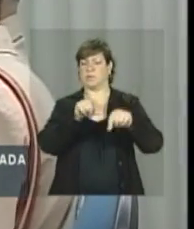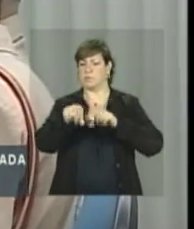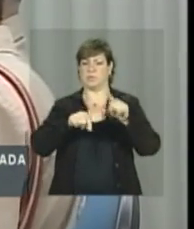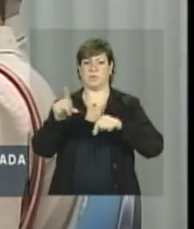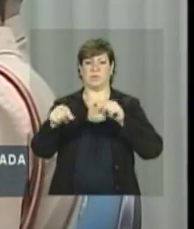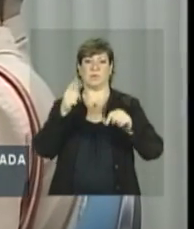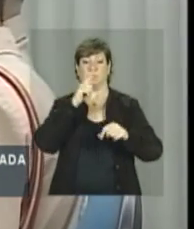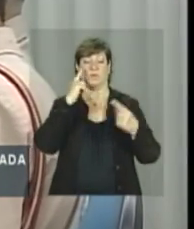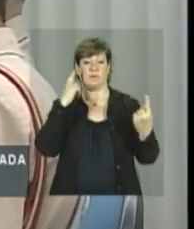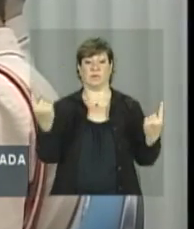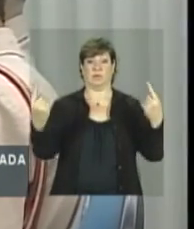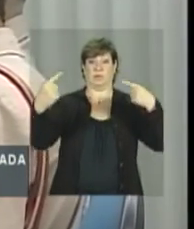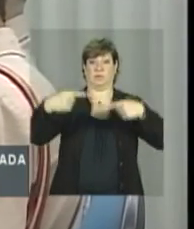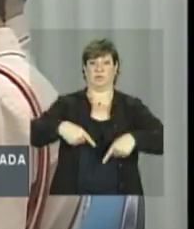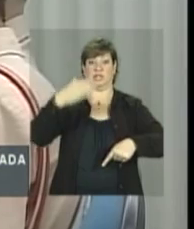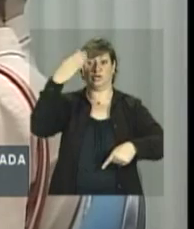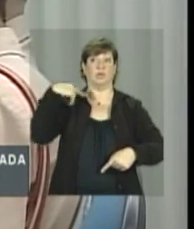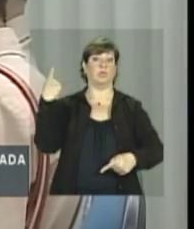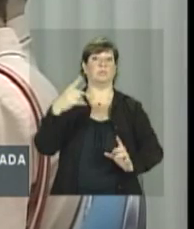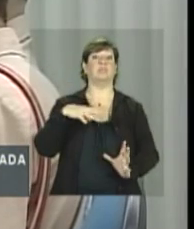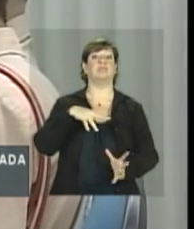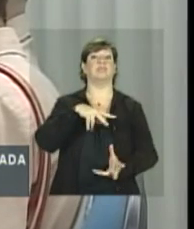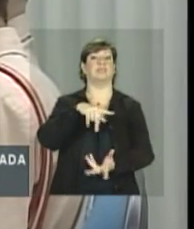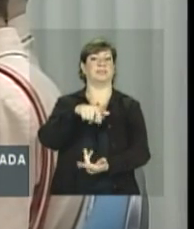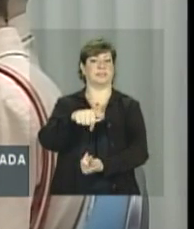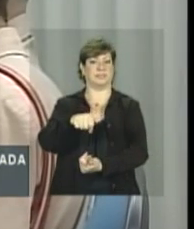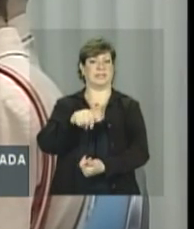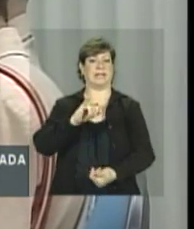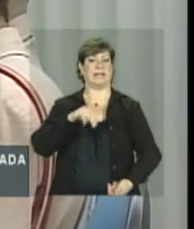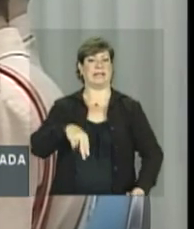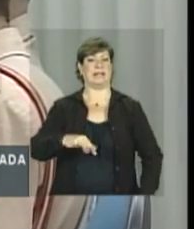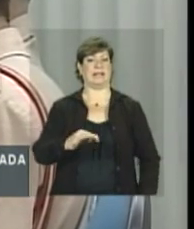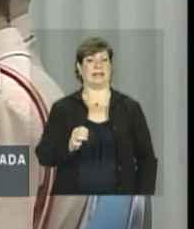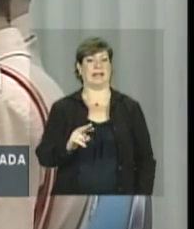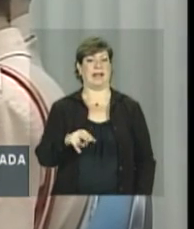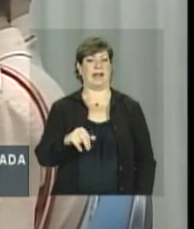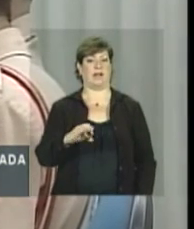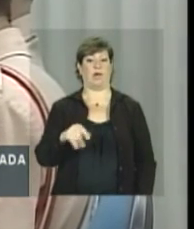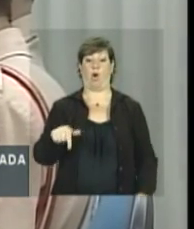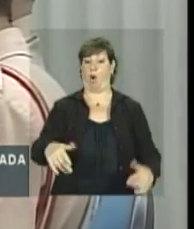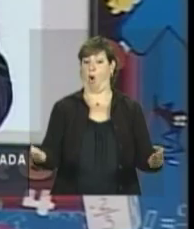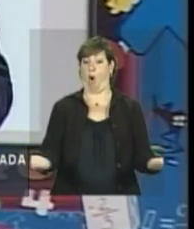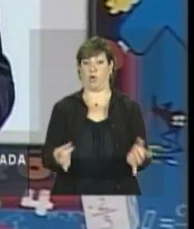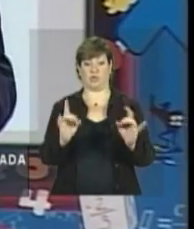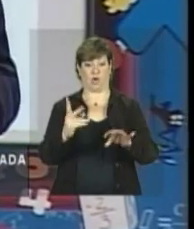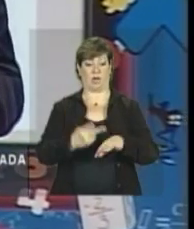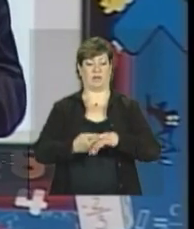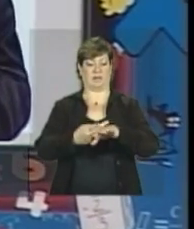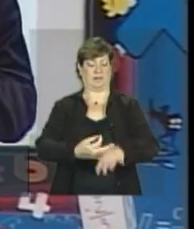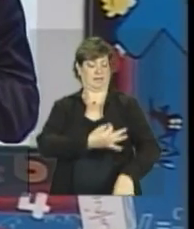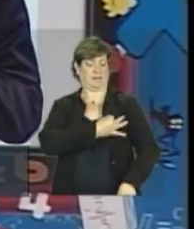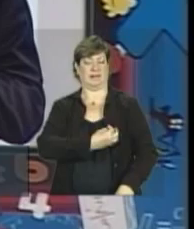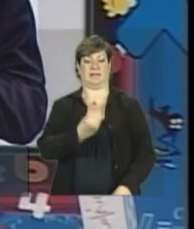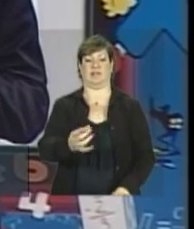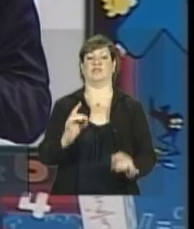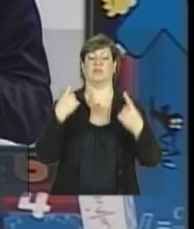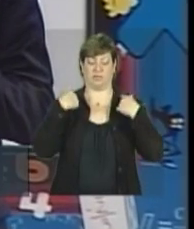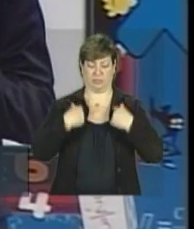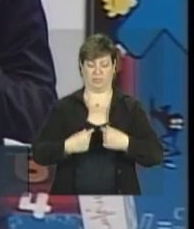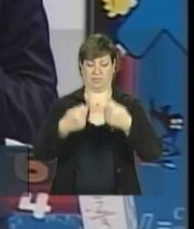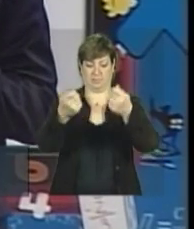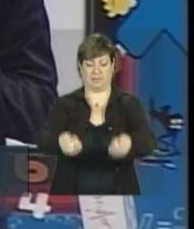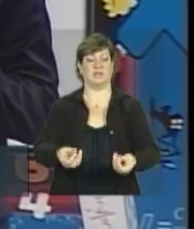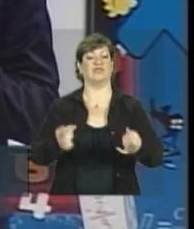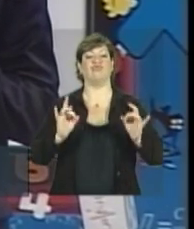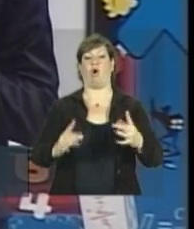para a disputa da Olimpíada Internacional. Então, não é só a medalha, acaba aqui não, pode ter um passo além ainda na Olimpíada Mundial de